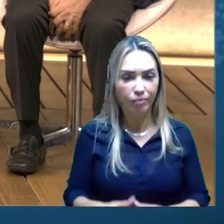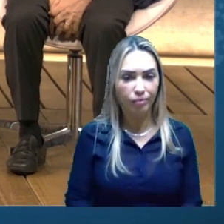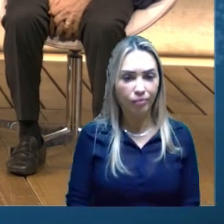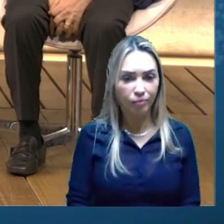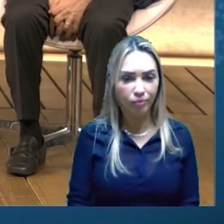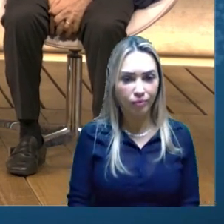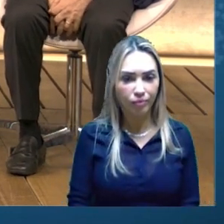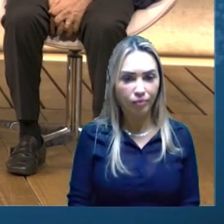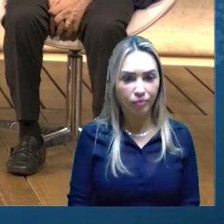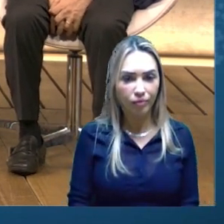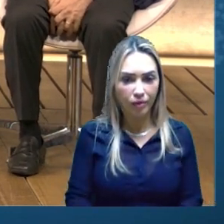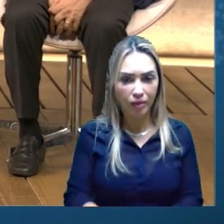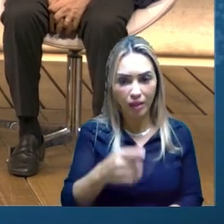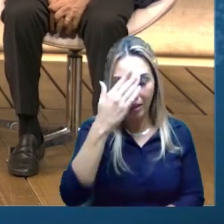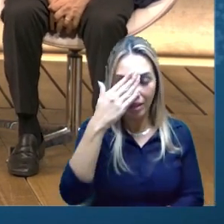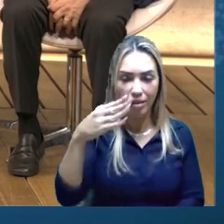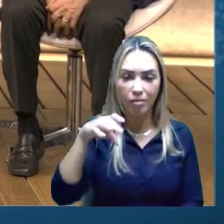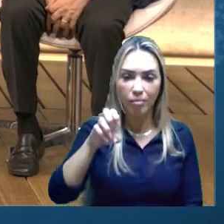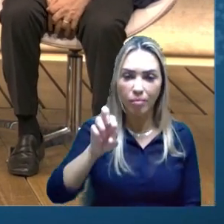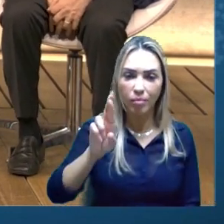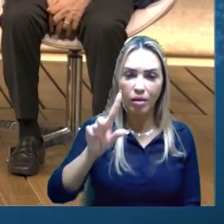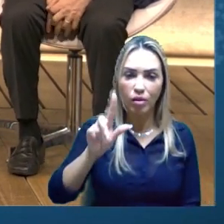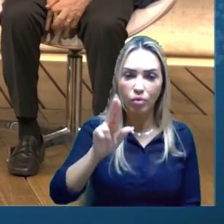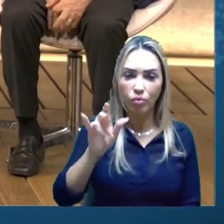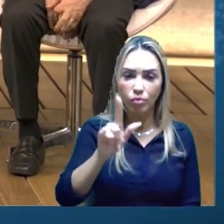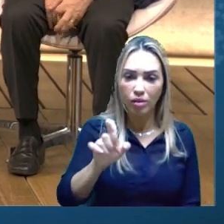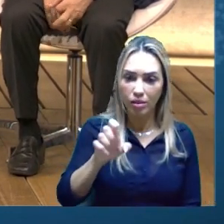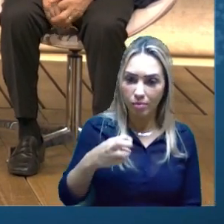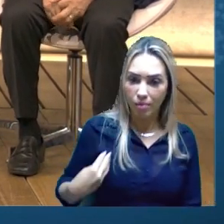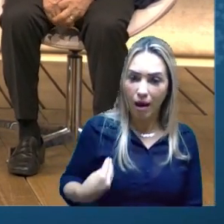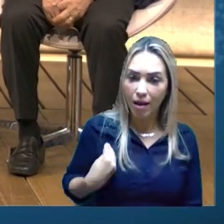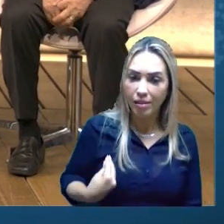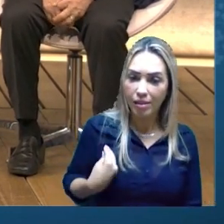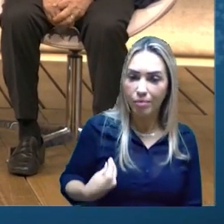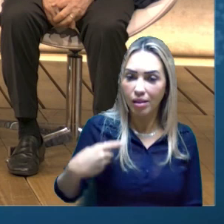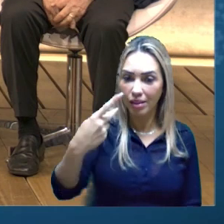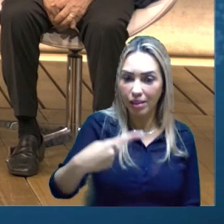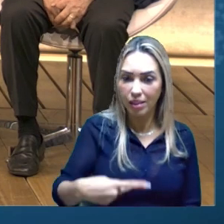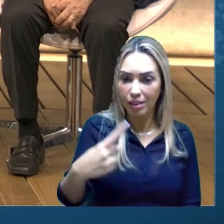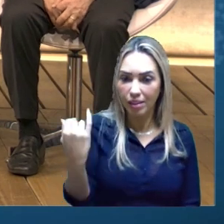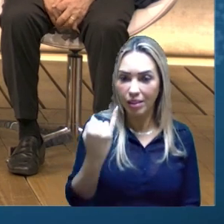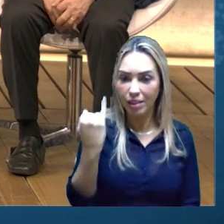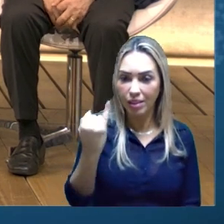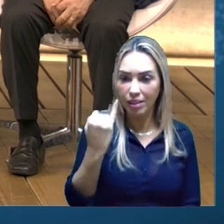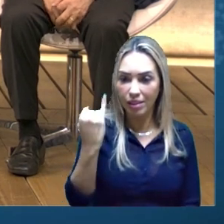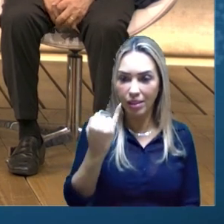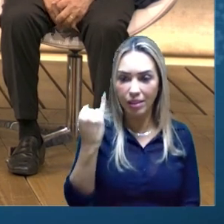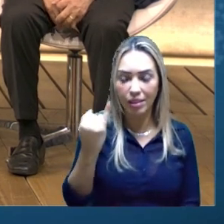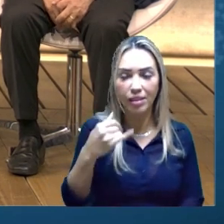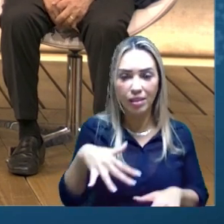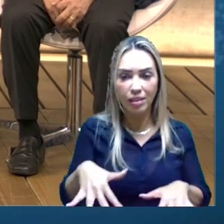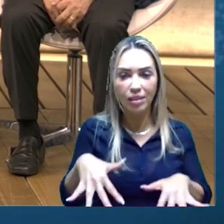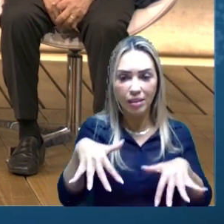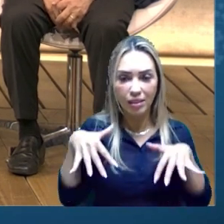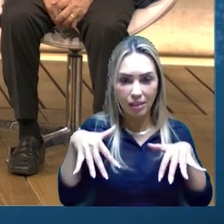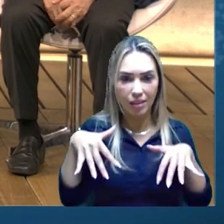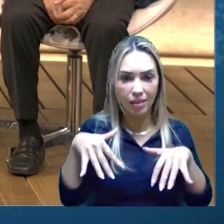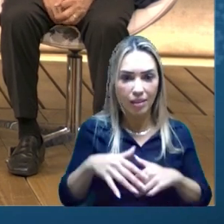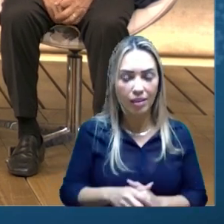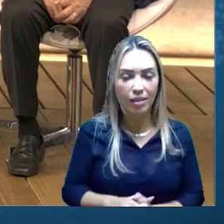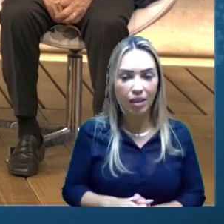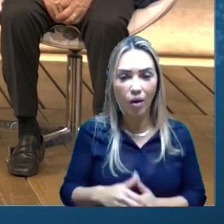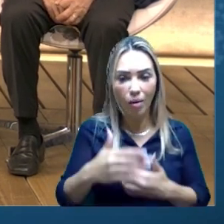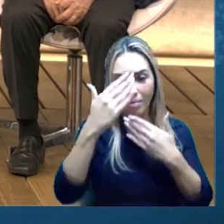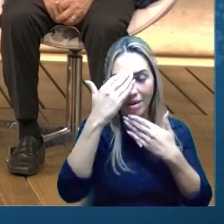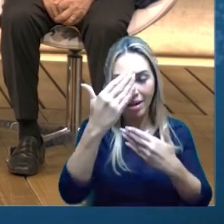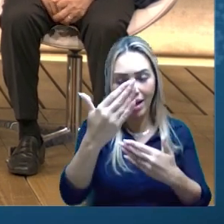agradecer a Merluze também pela participação nesse importante simpósio que está acontecendo aqui no Rio de Janeiro. Então, muito obrigado pela presença